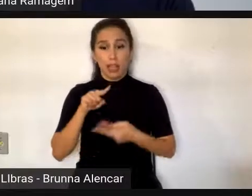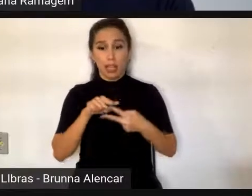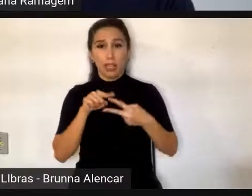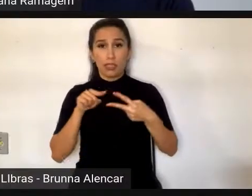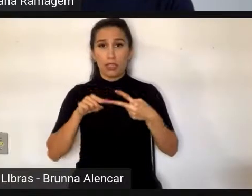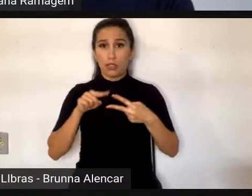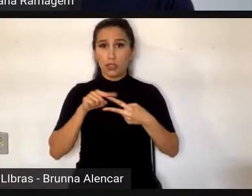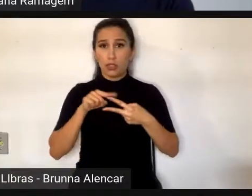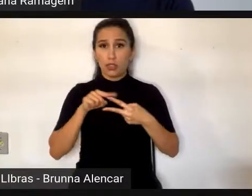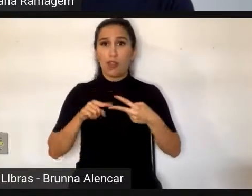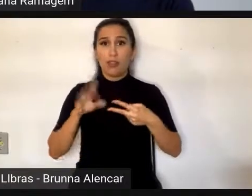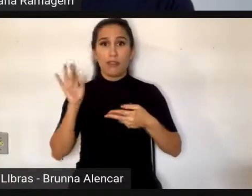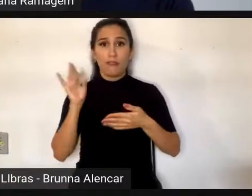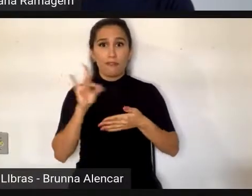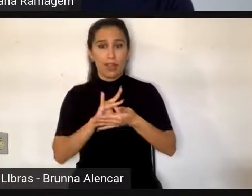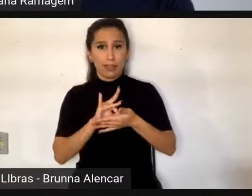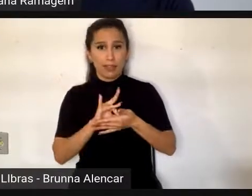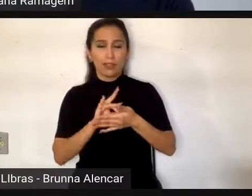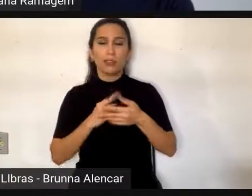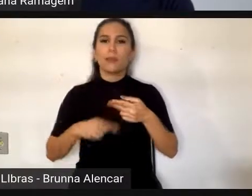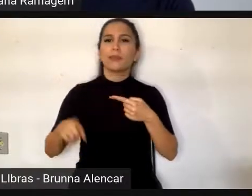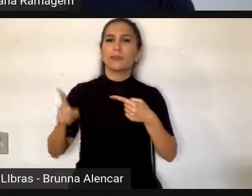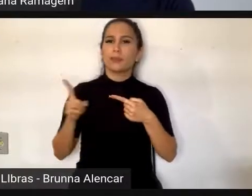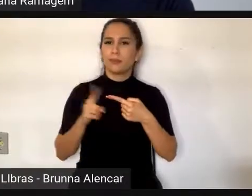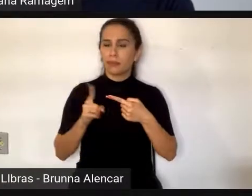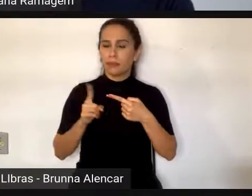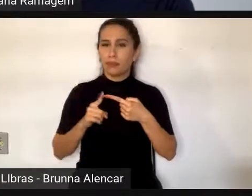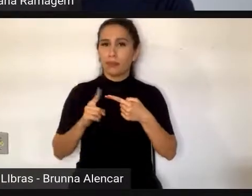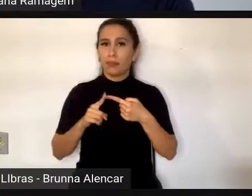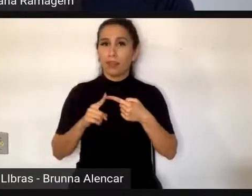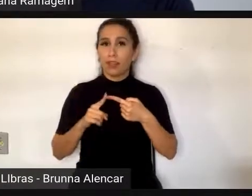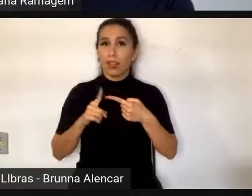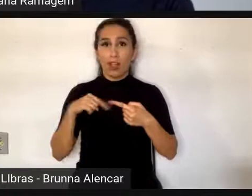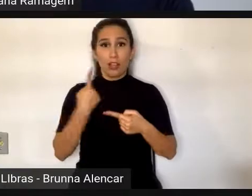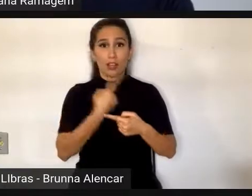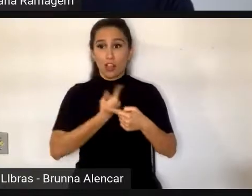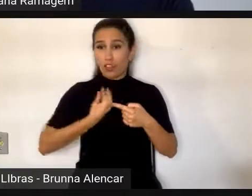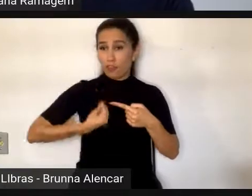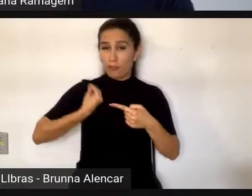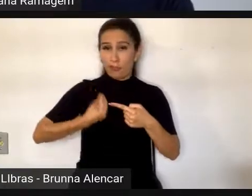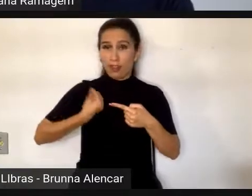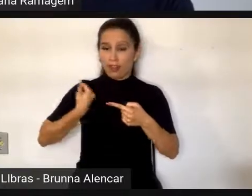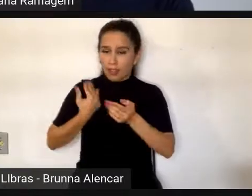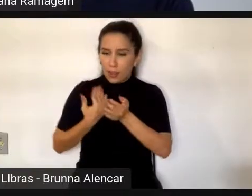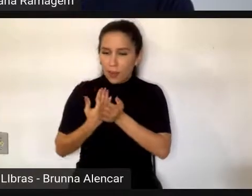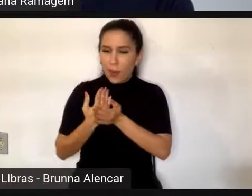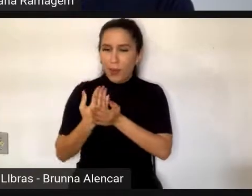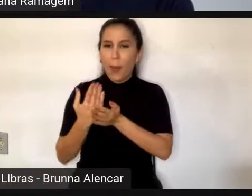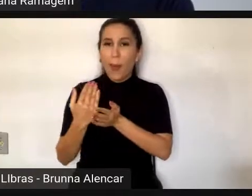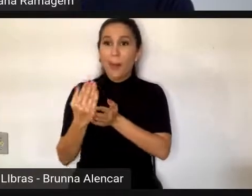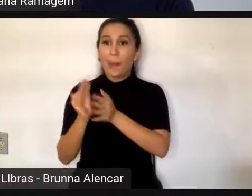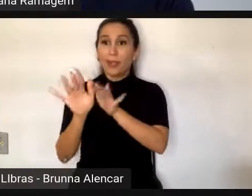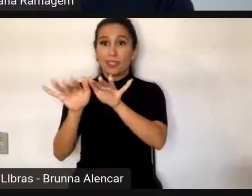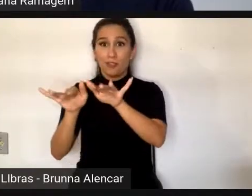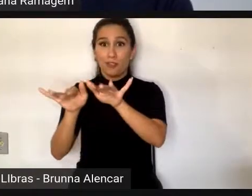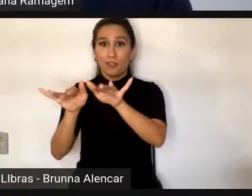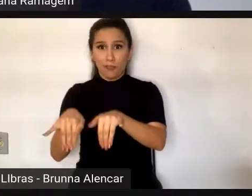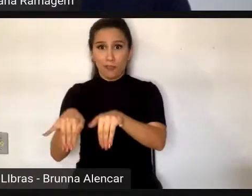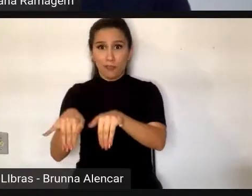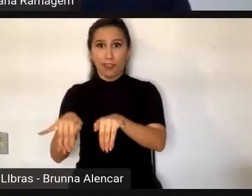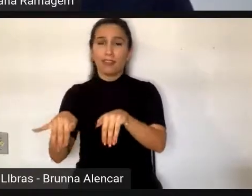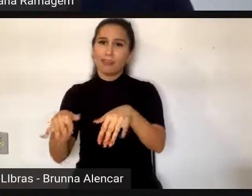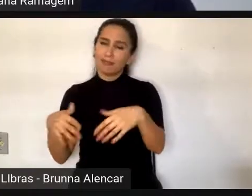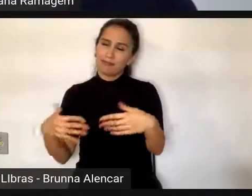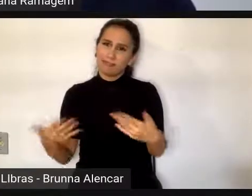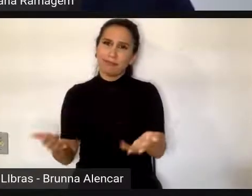vida, pessoal. A primeira é que a nossa vida tem começo e tem fim, né? A gente sabe que não está aqui para